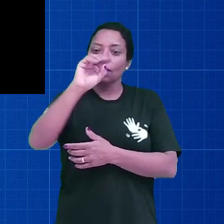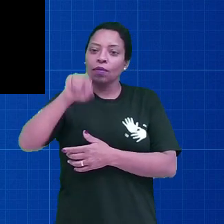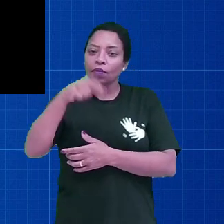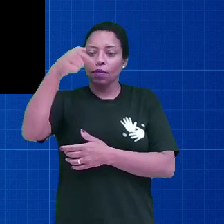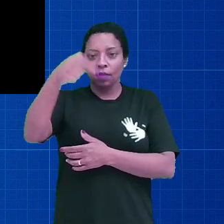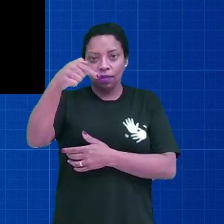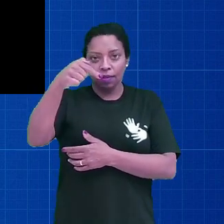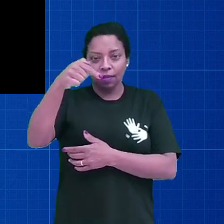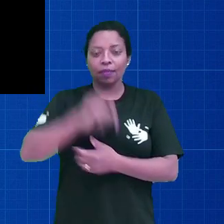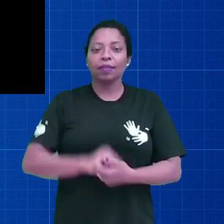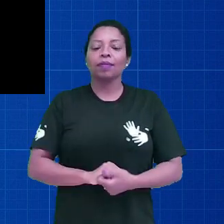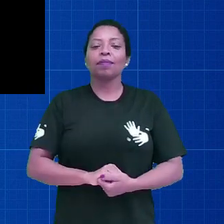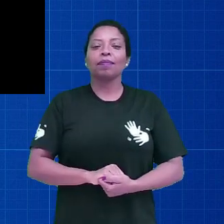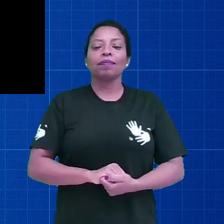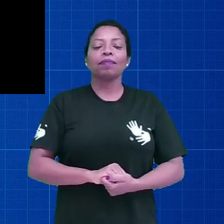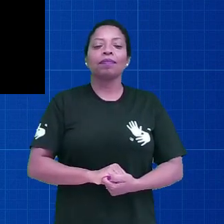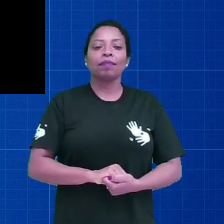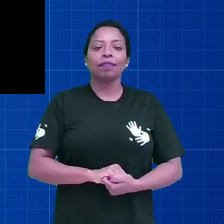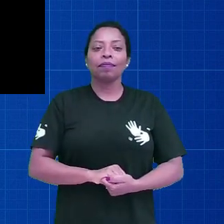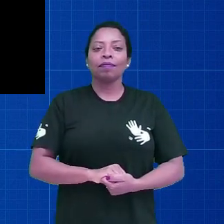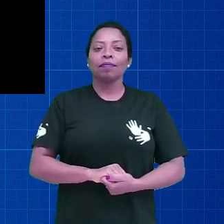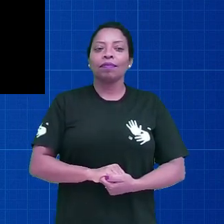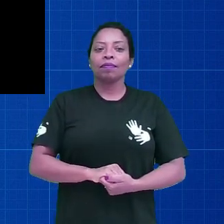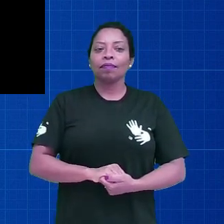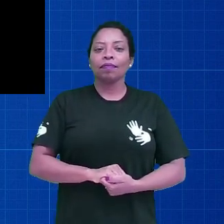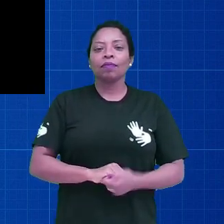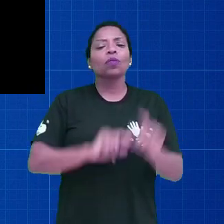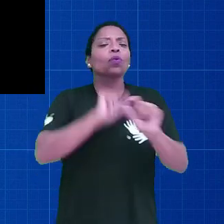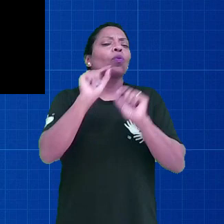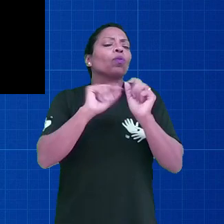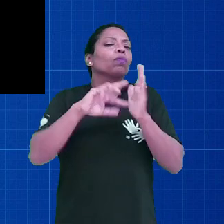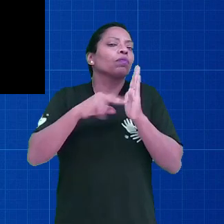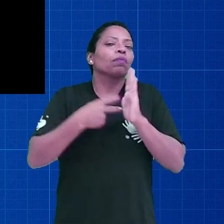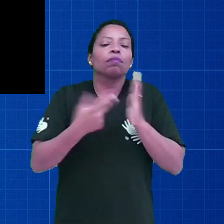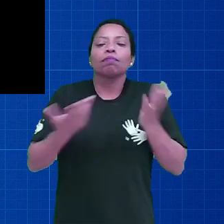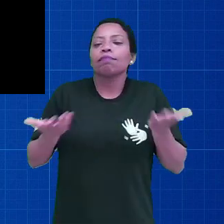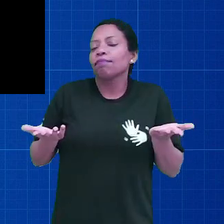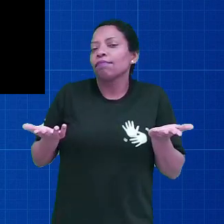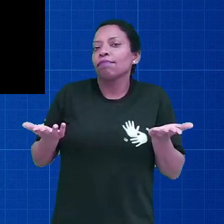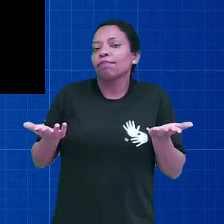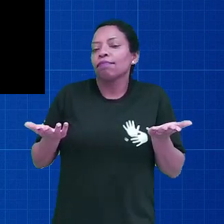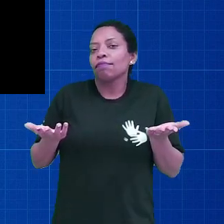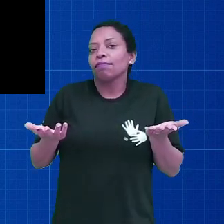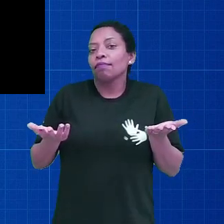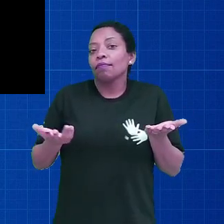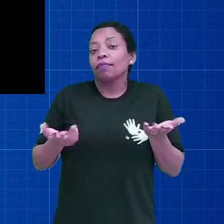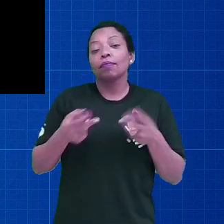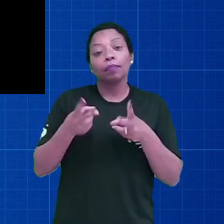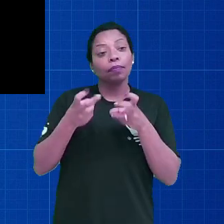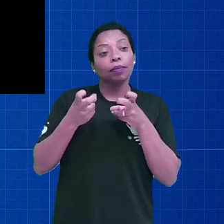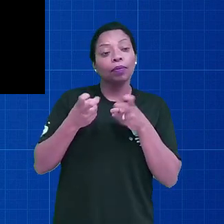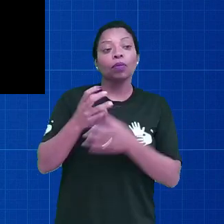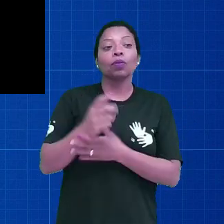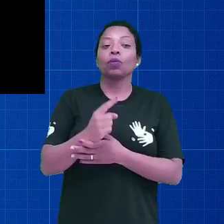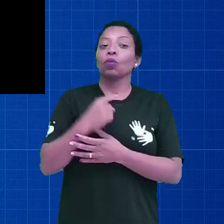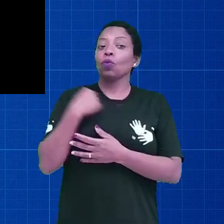Celsius negativo. Tá? O que acontece? Notem que aqui nós